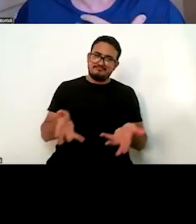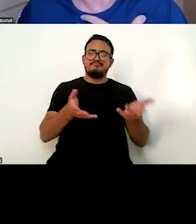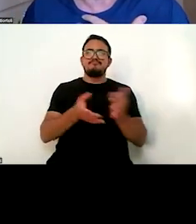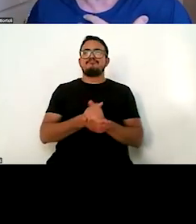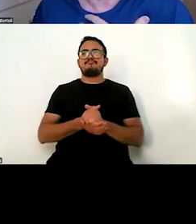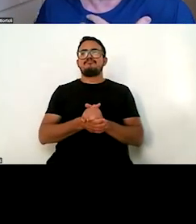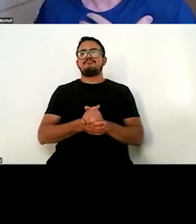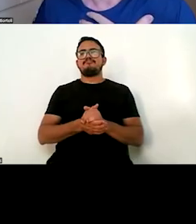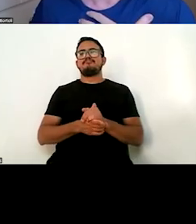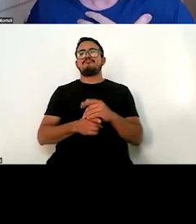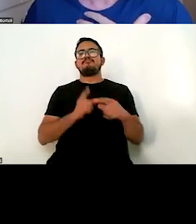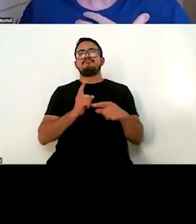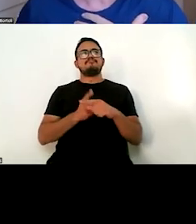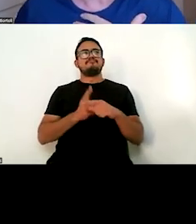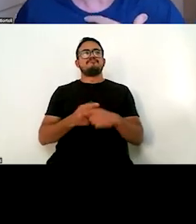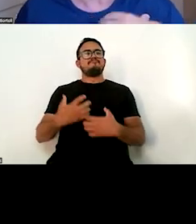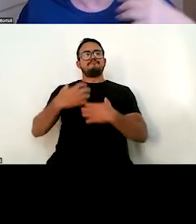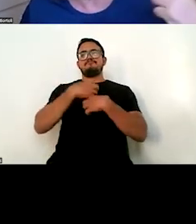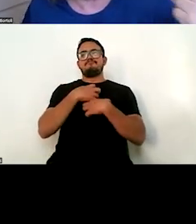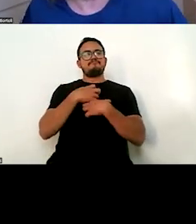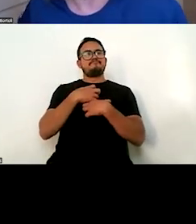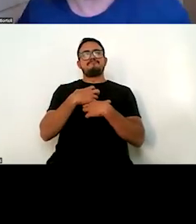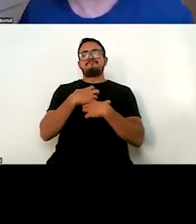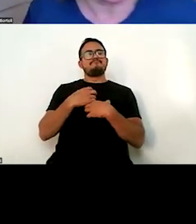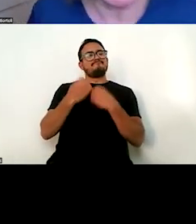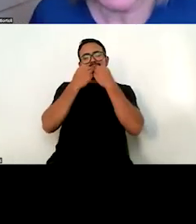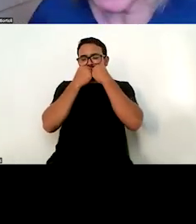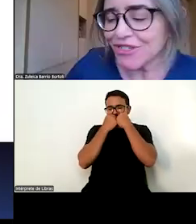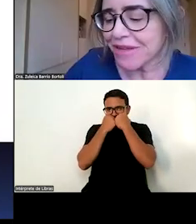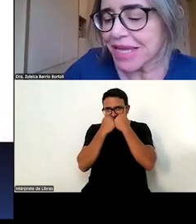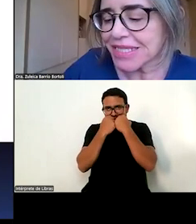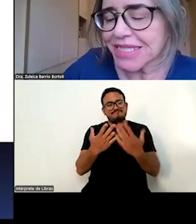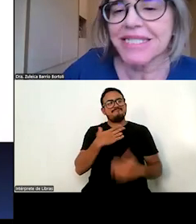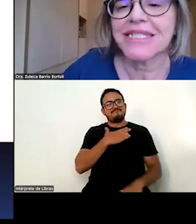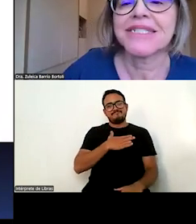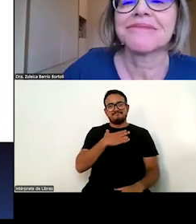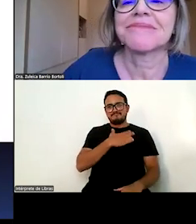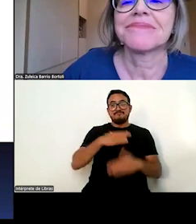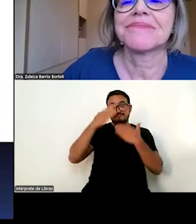bem enorme de volta. E é isso, gente. Obrigada e estou aberta aqui para questionamentos.